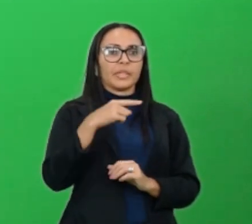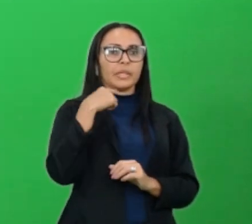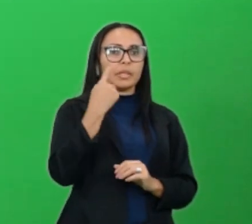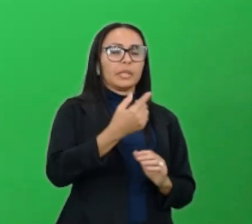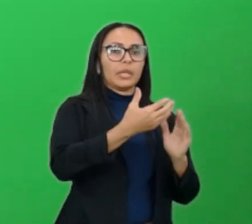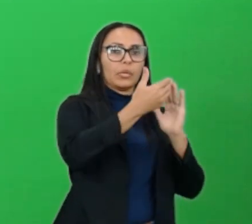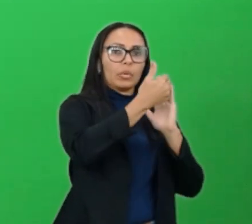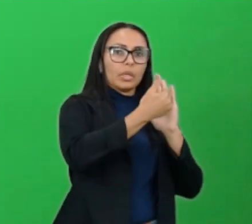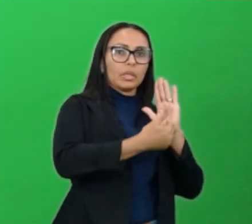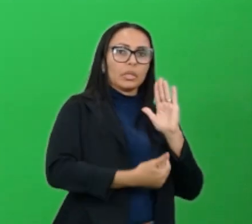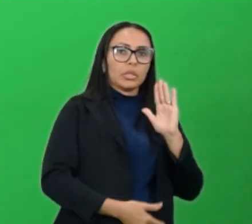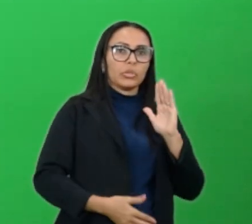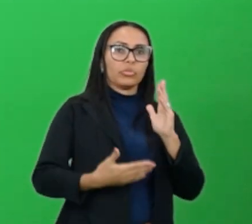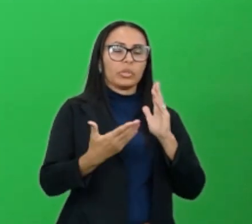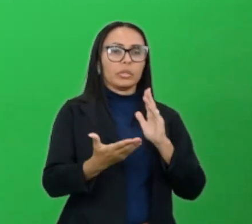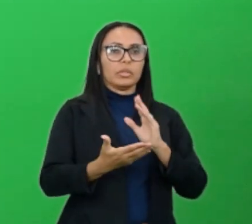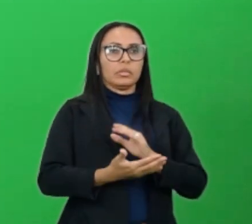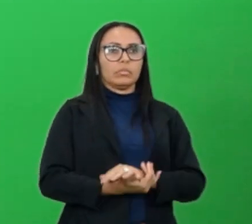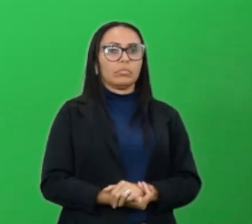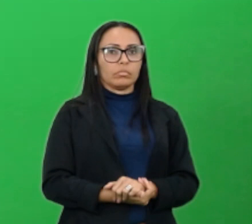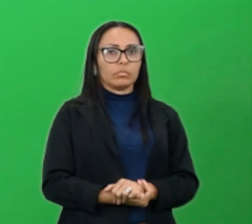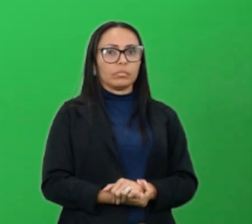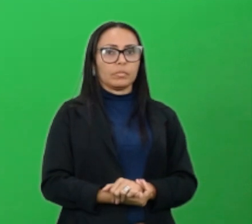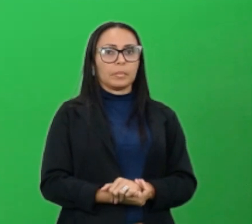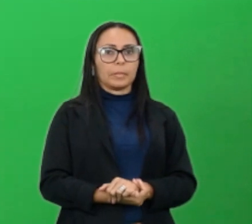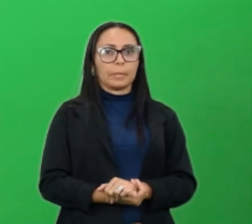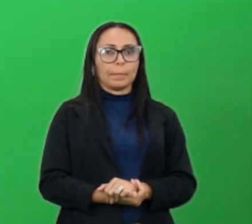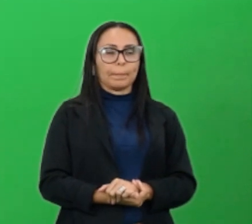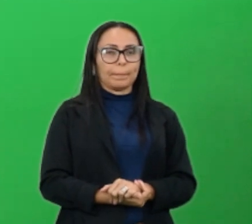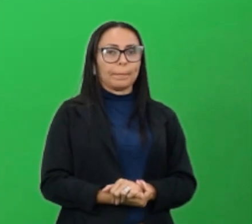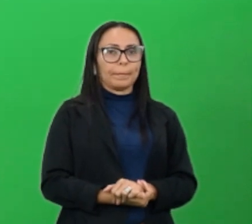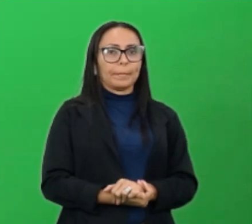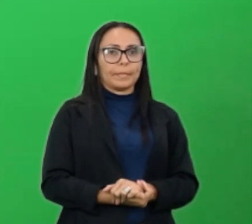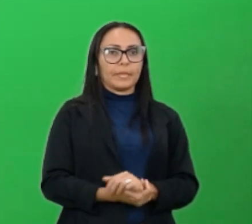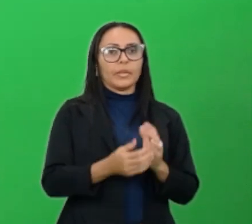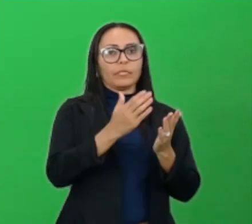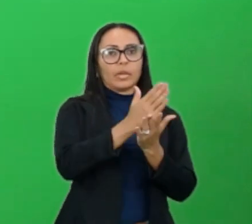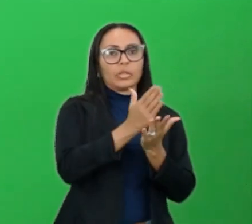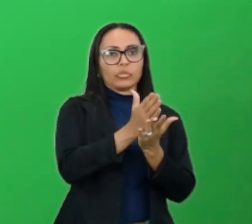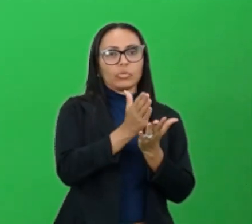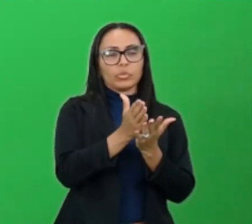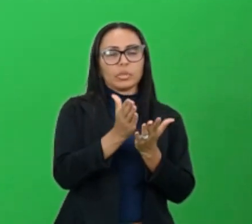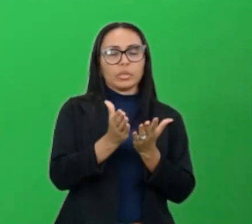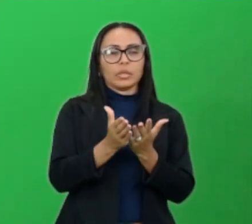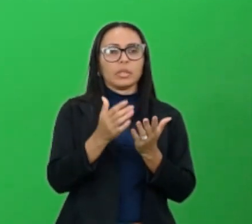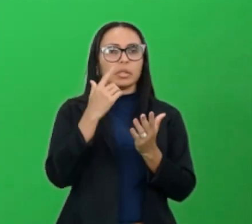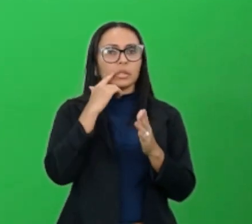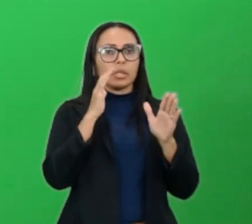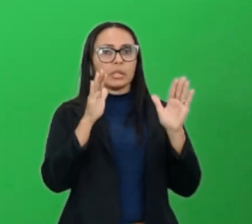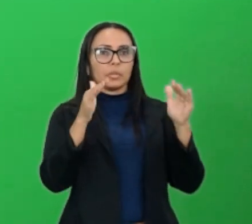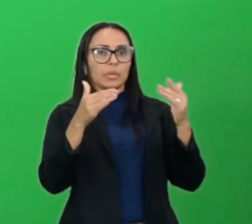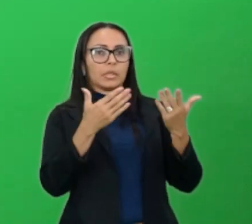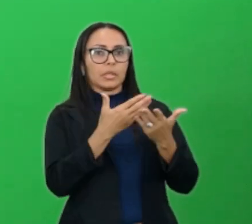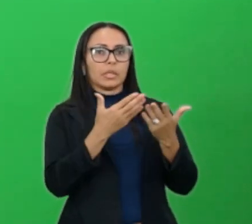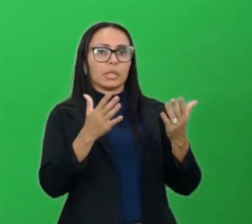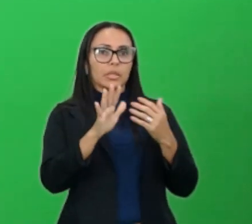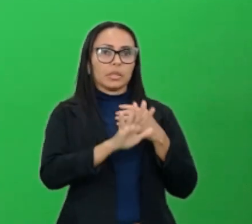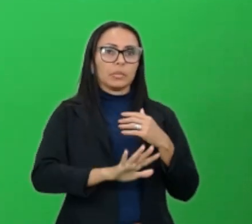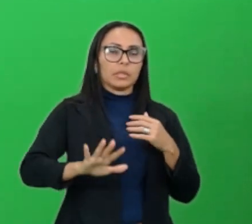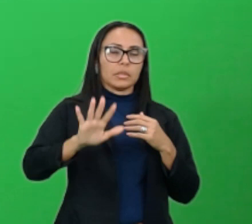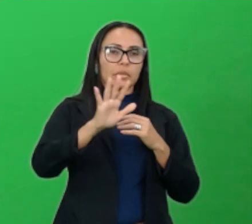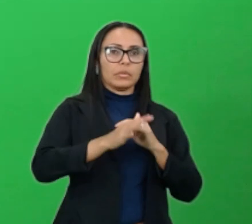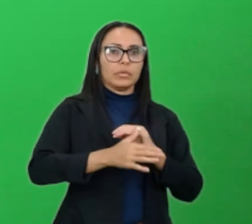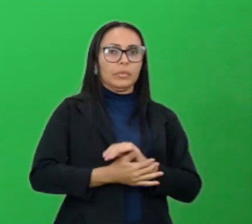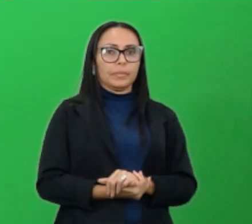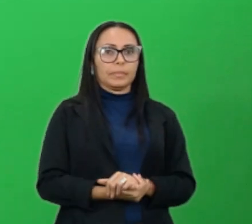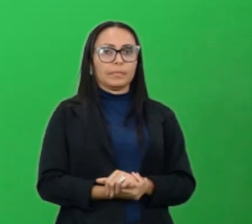de uma série de fatores diretamente ligados à dimensão capacidade, como investimentos